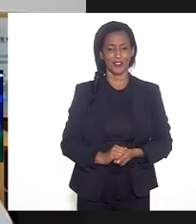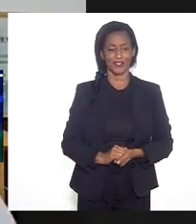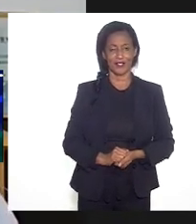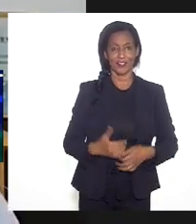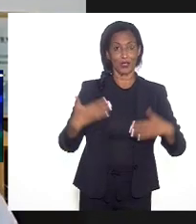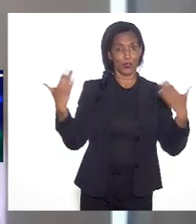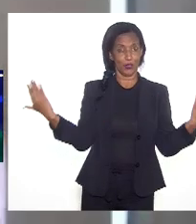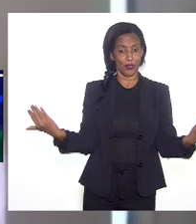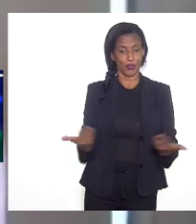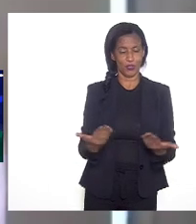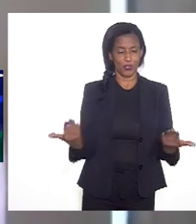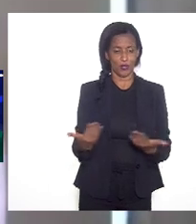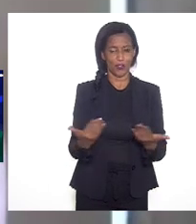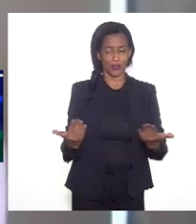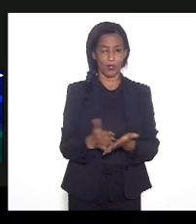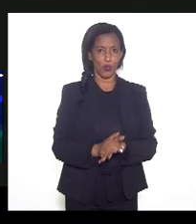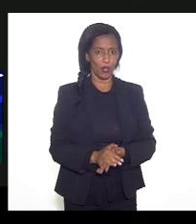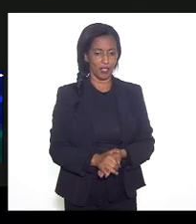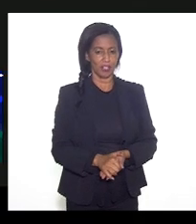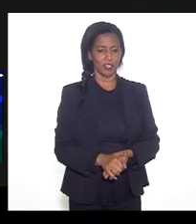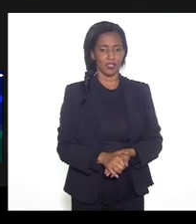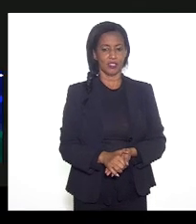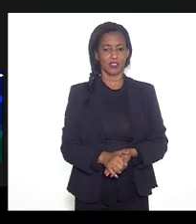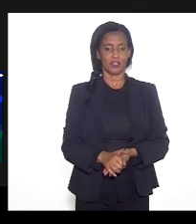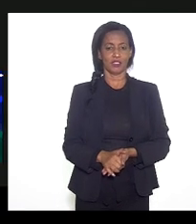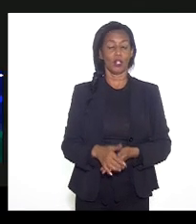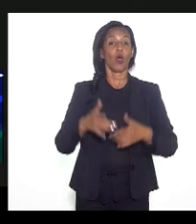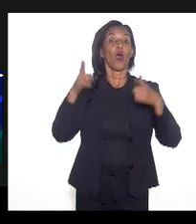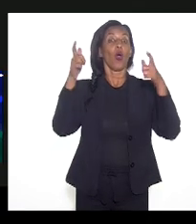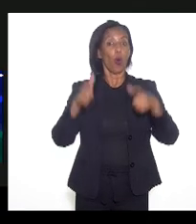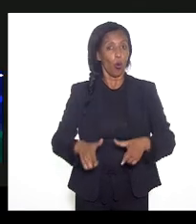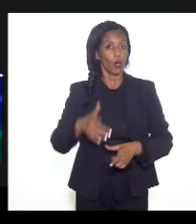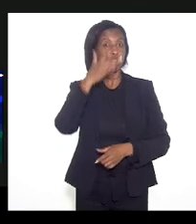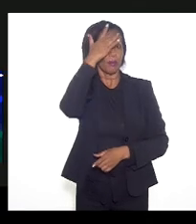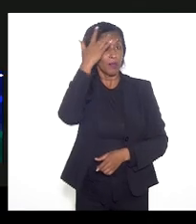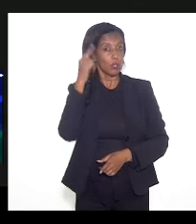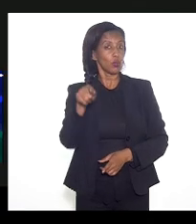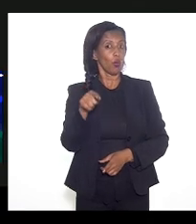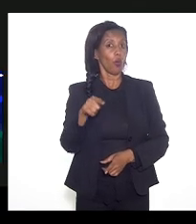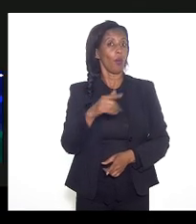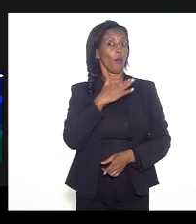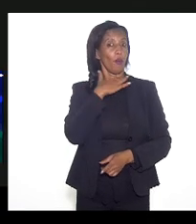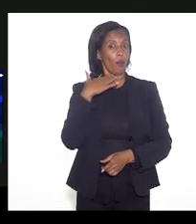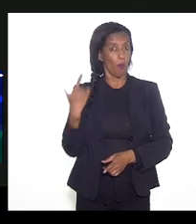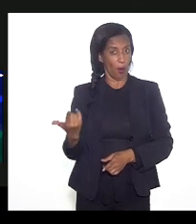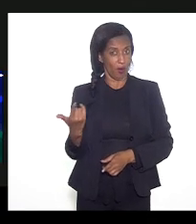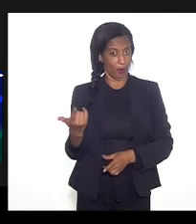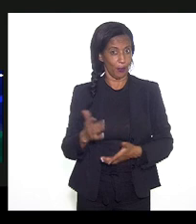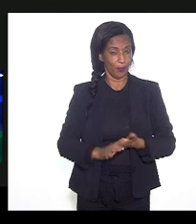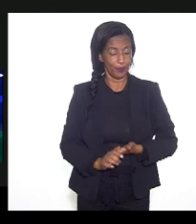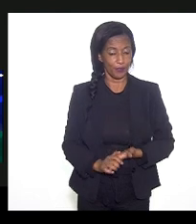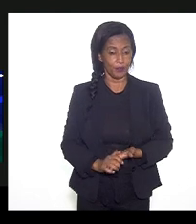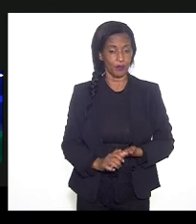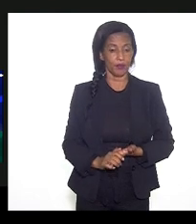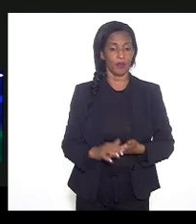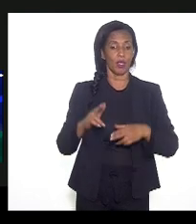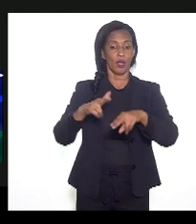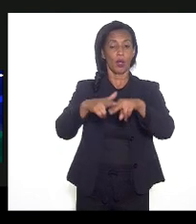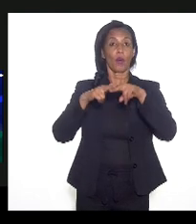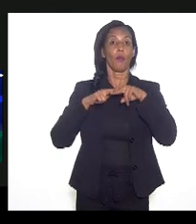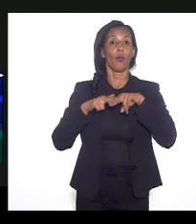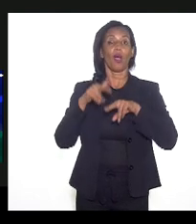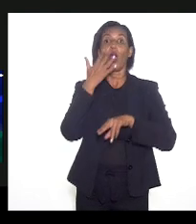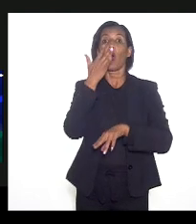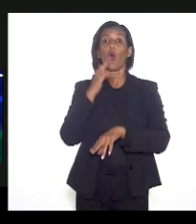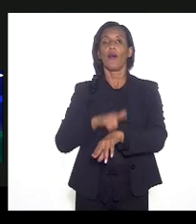Onde alguém tenha sido morto, onde alguém tenha sido morto desses casos que foram apresentados por causa da cor